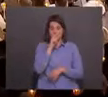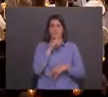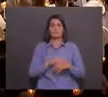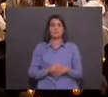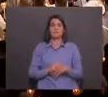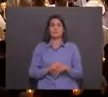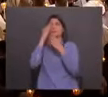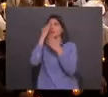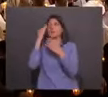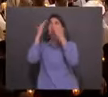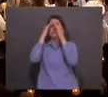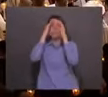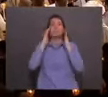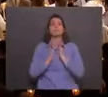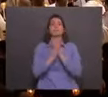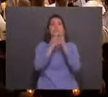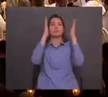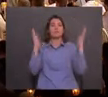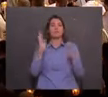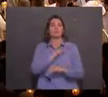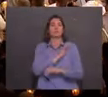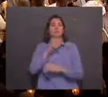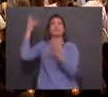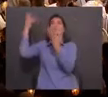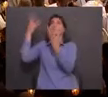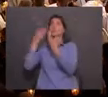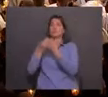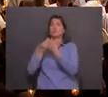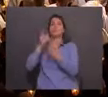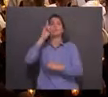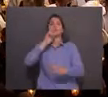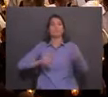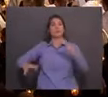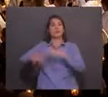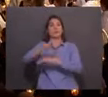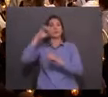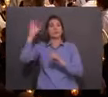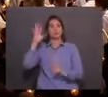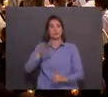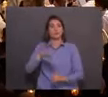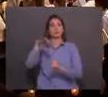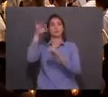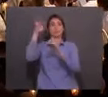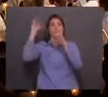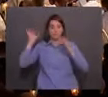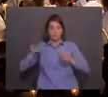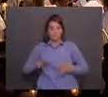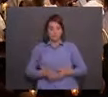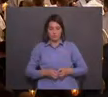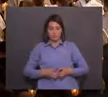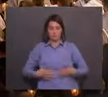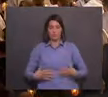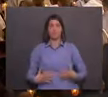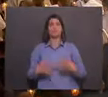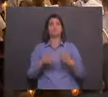Ave Maria, cheia de graça, o Senhor é convosco. Bendita sois vós entre as mulheres, e bendito é o fruto